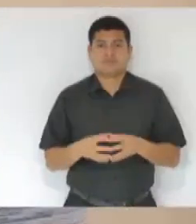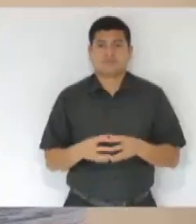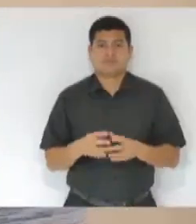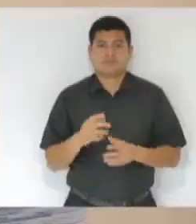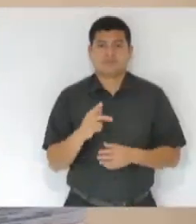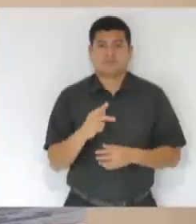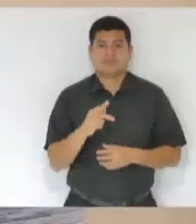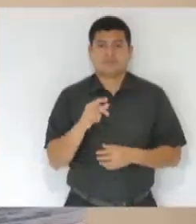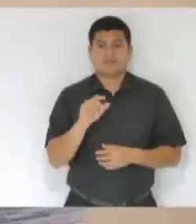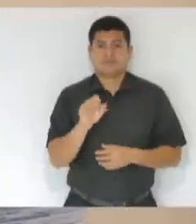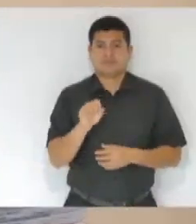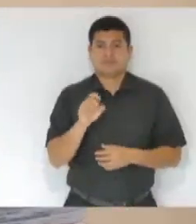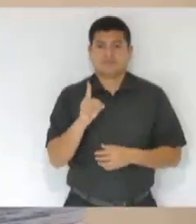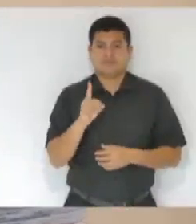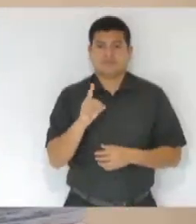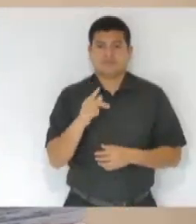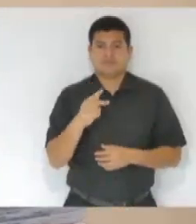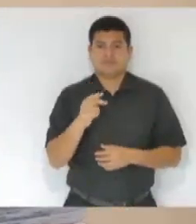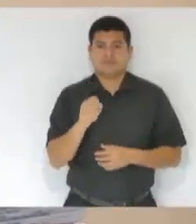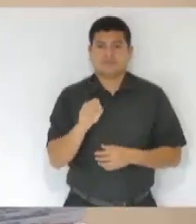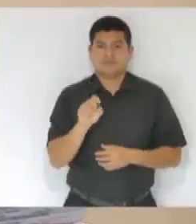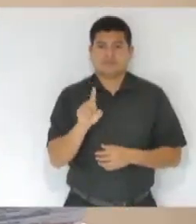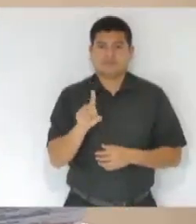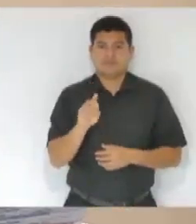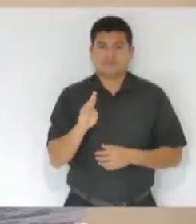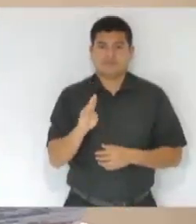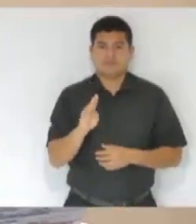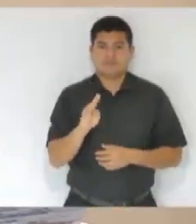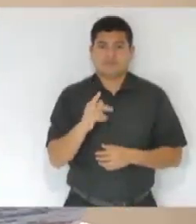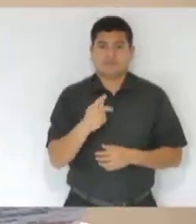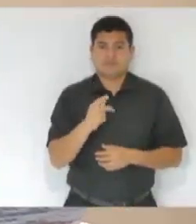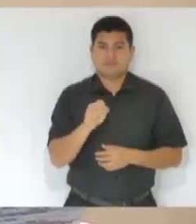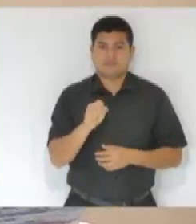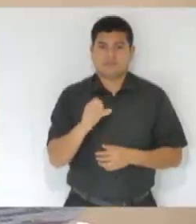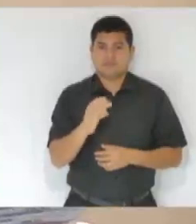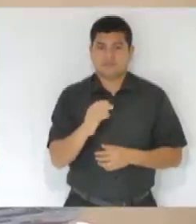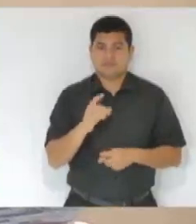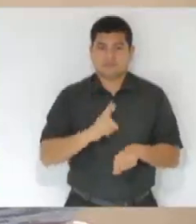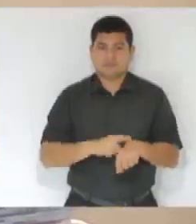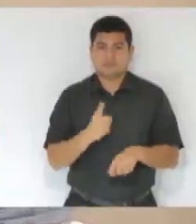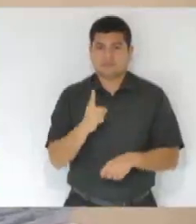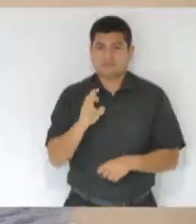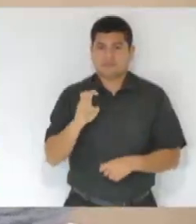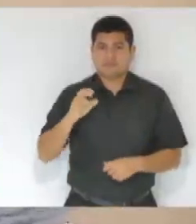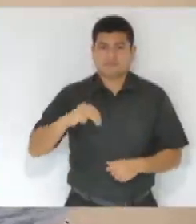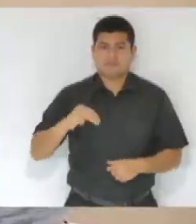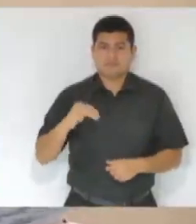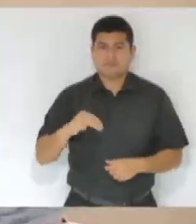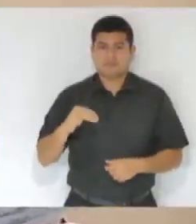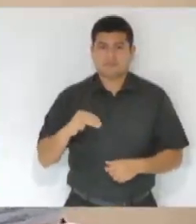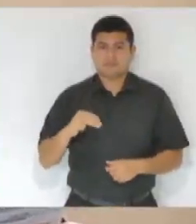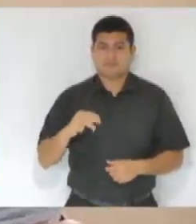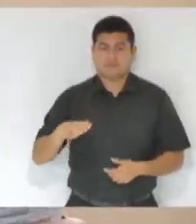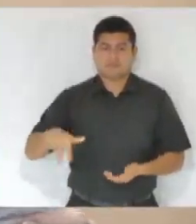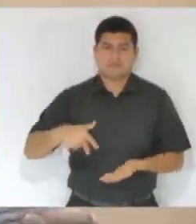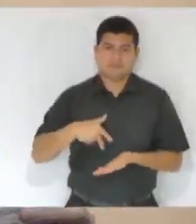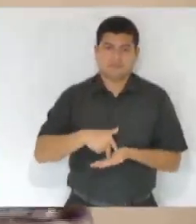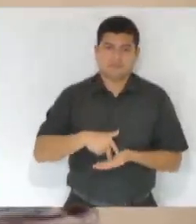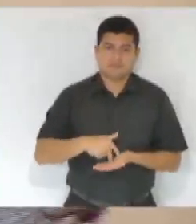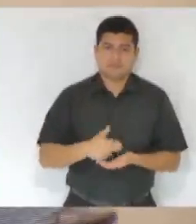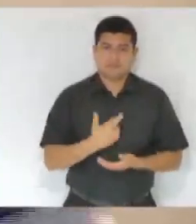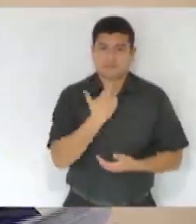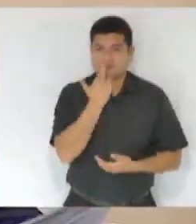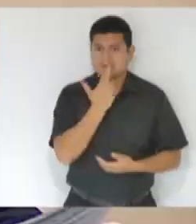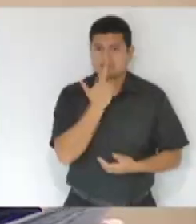Democrático, PSD, PDT, PSDB e PSC, pelo tempo de até 15 minutos. Fará uso da palavra o deputado Rodrigo